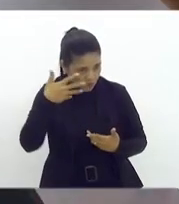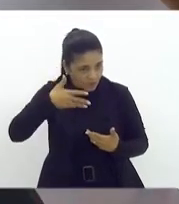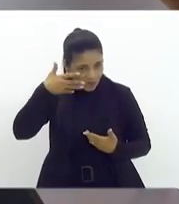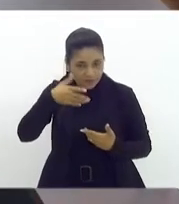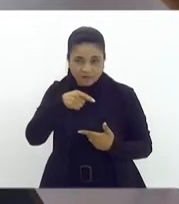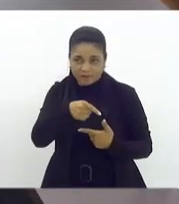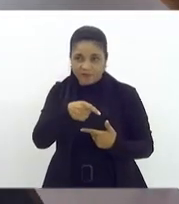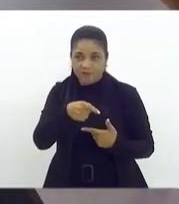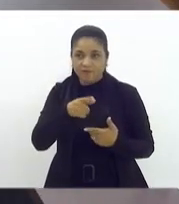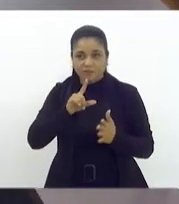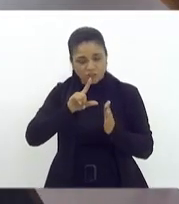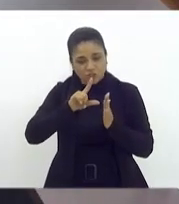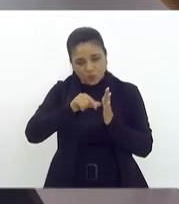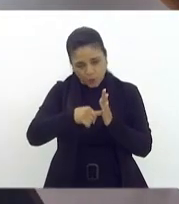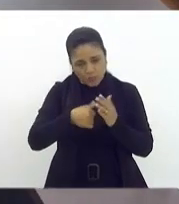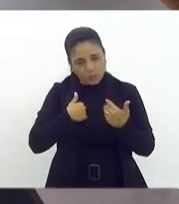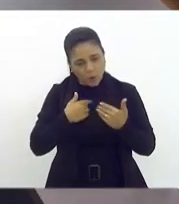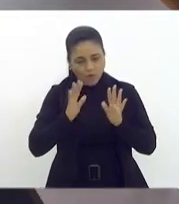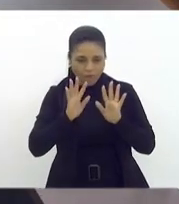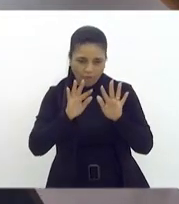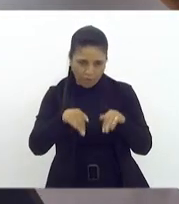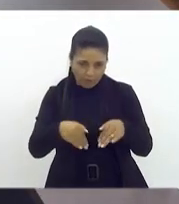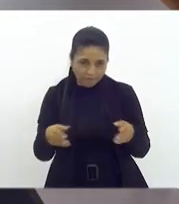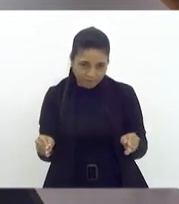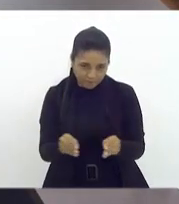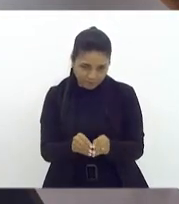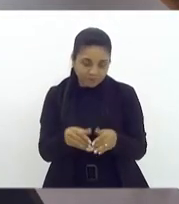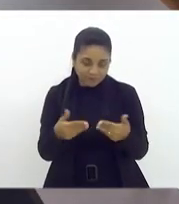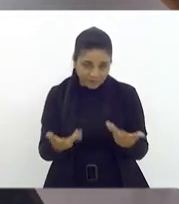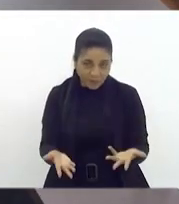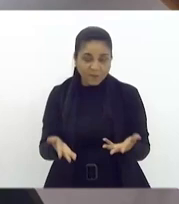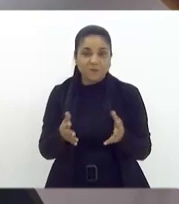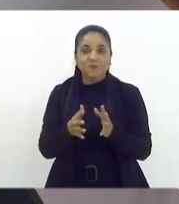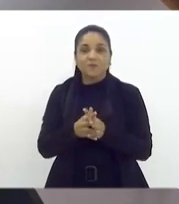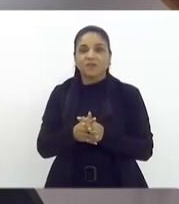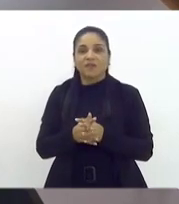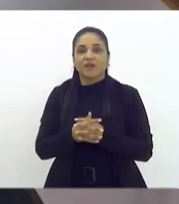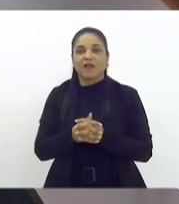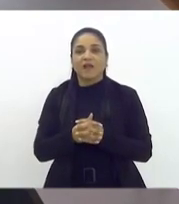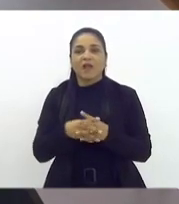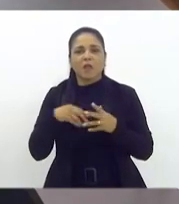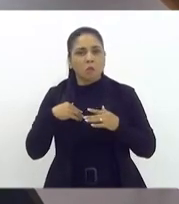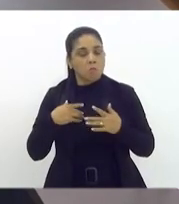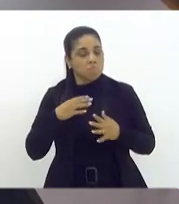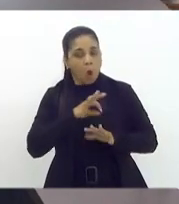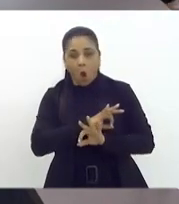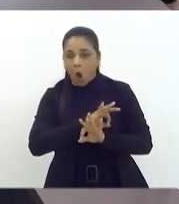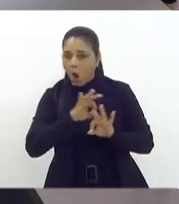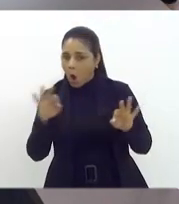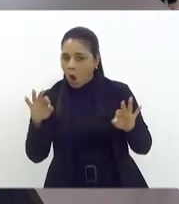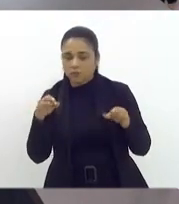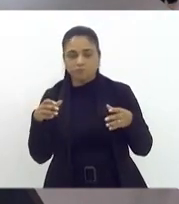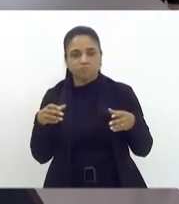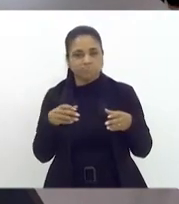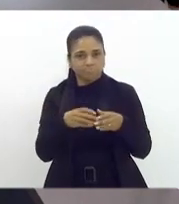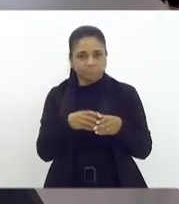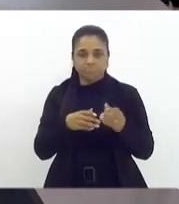chegou atrasado já tinha terminado por isso não dei eu acho ótimo que as forças de segurança